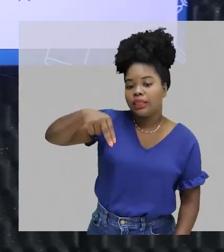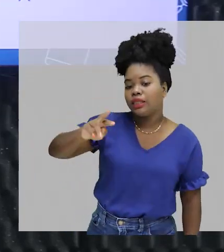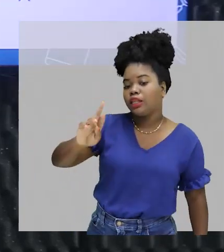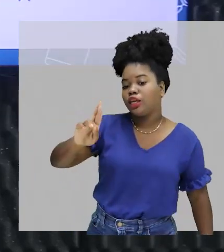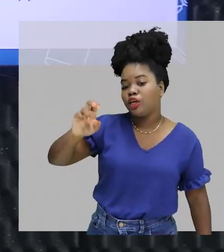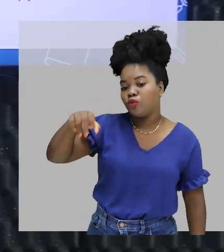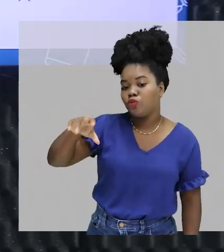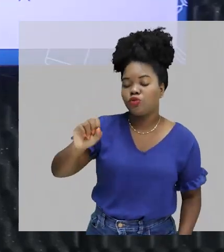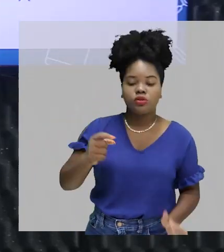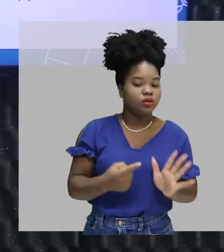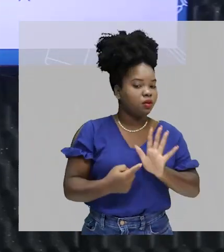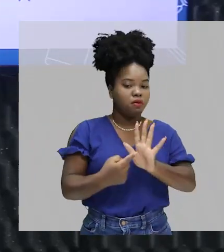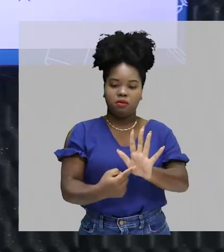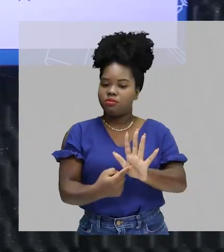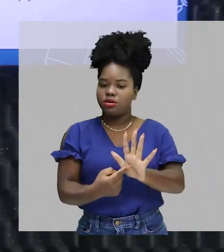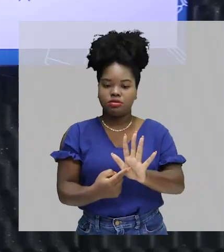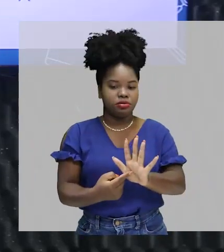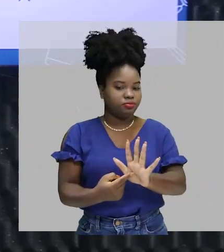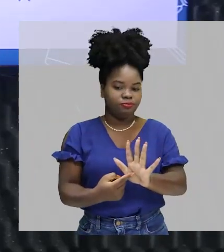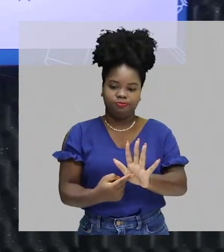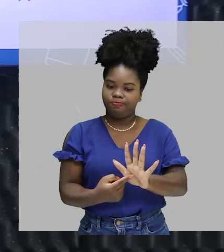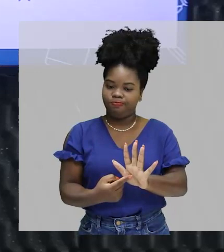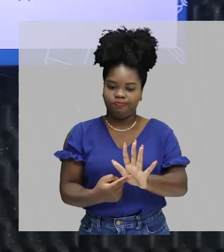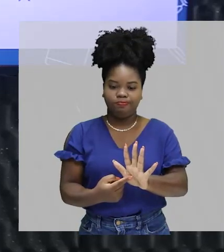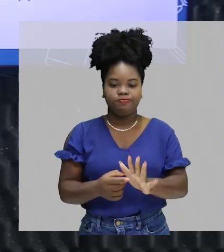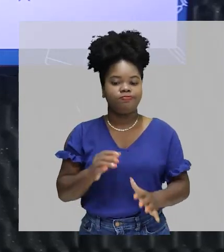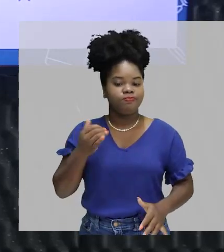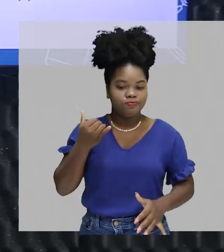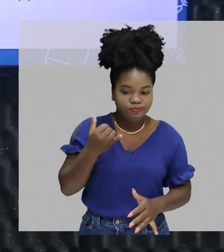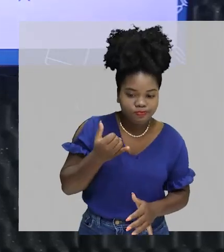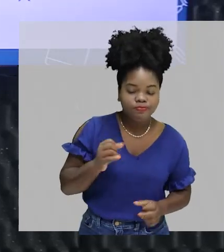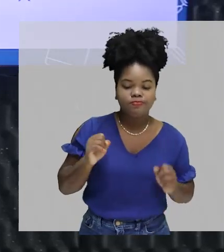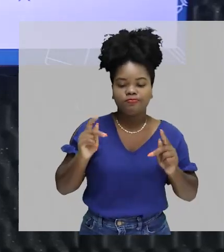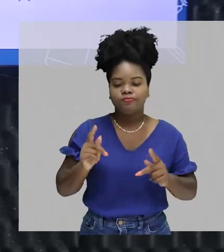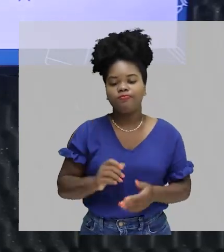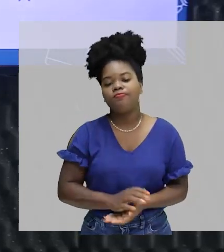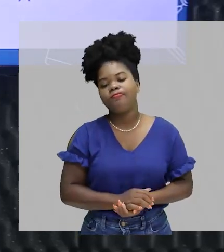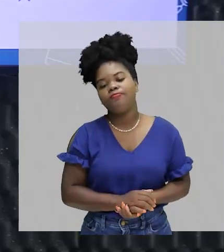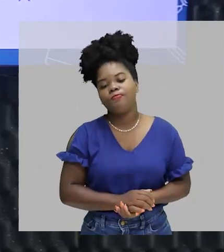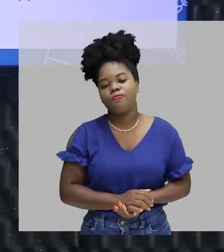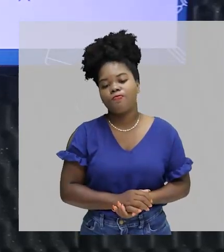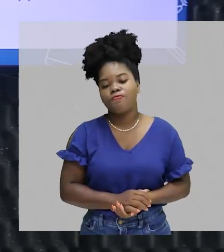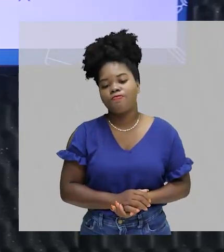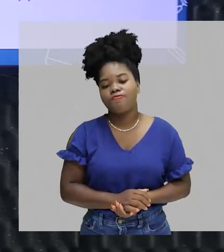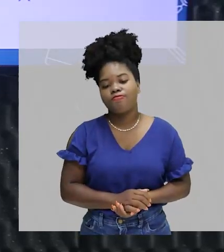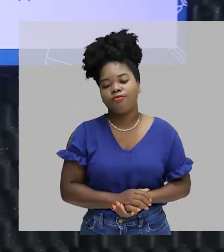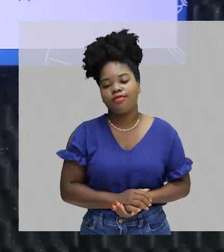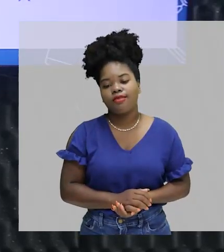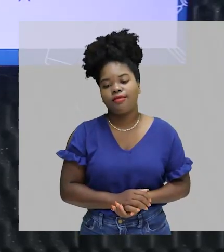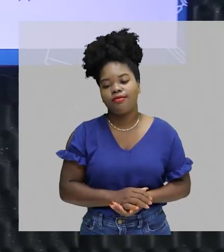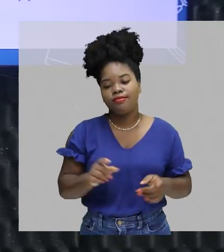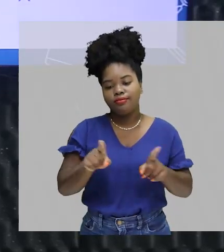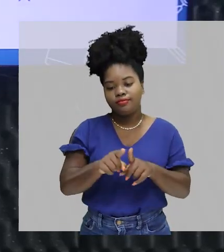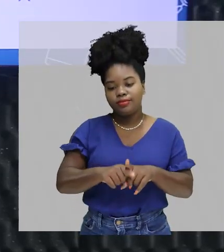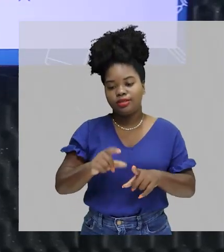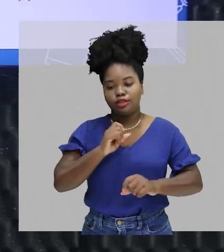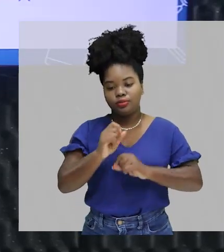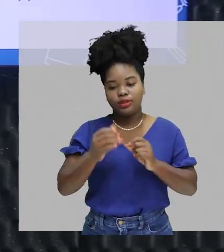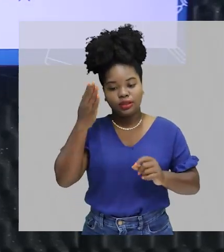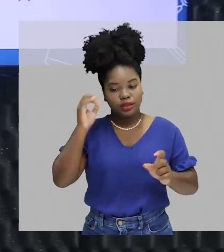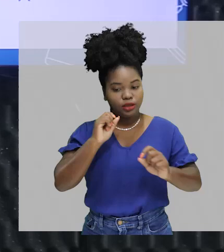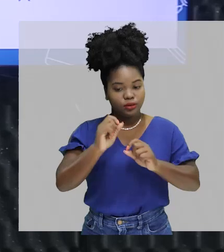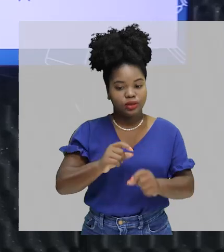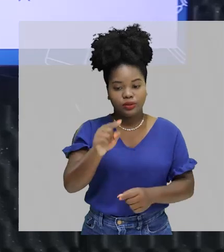Show? Duas características atômicas que precisamos ter em mente, certo? É o Z e o